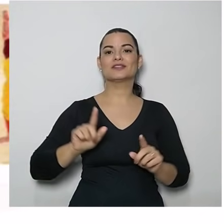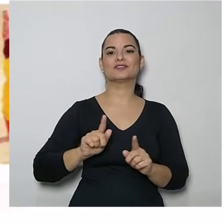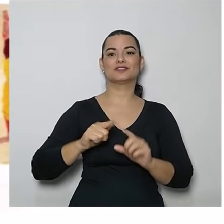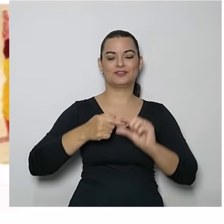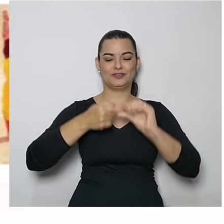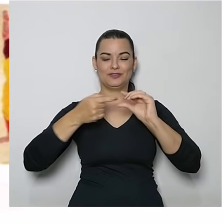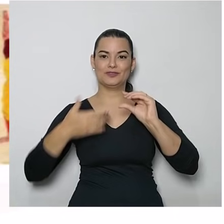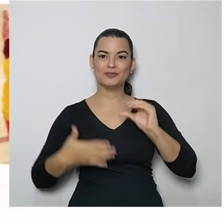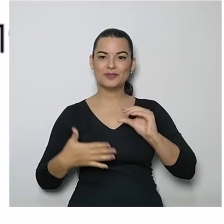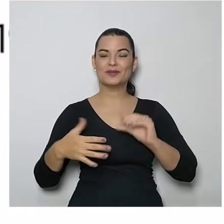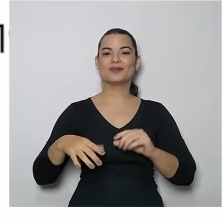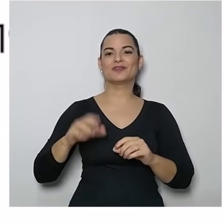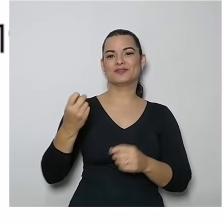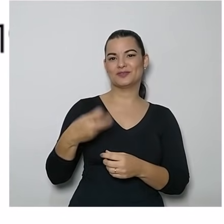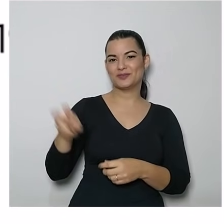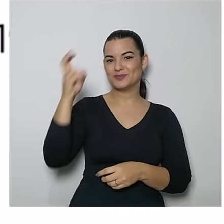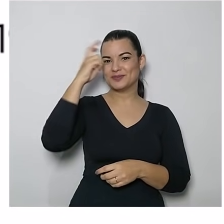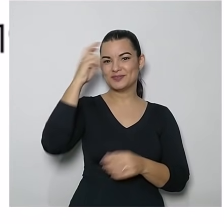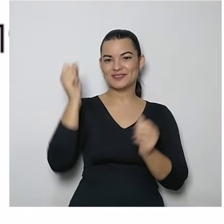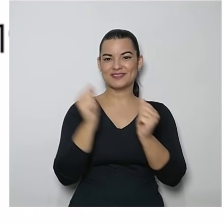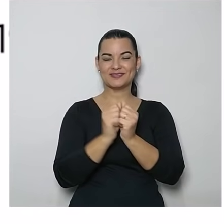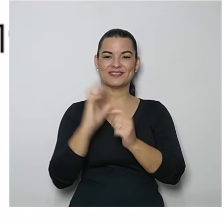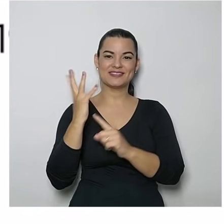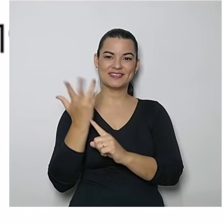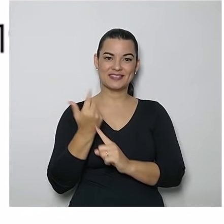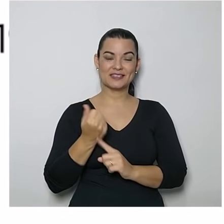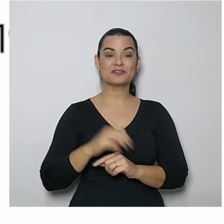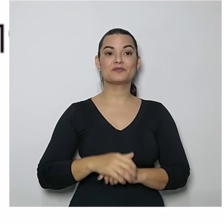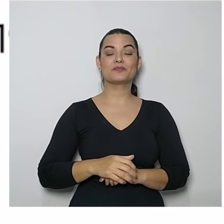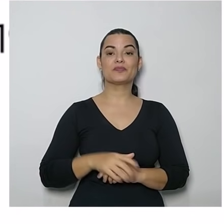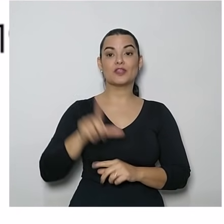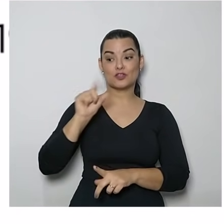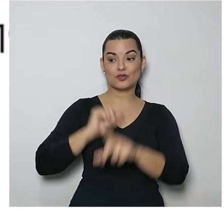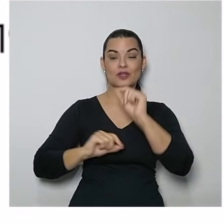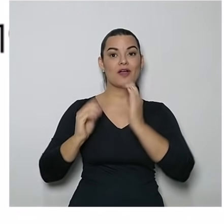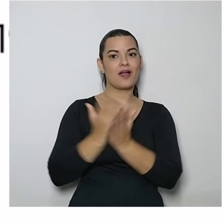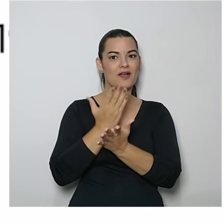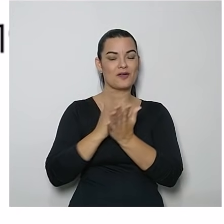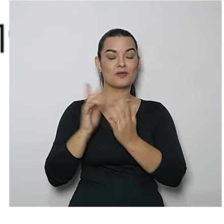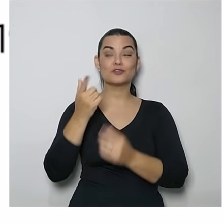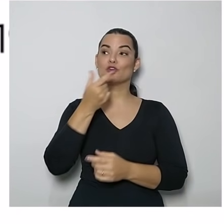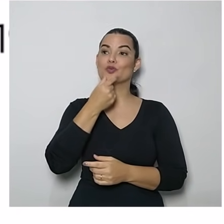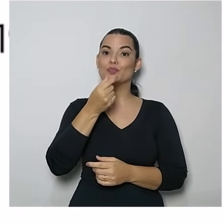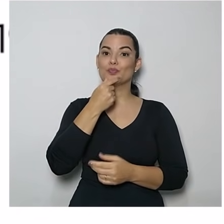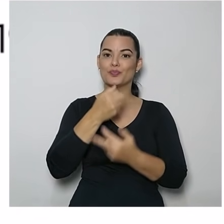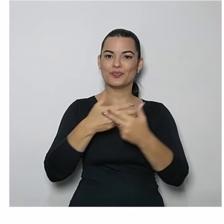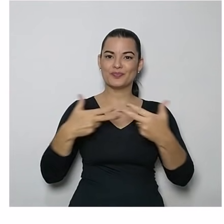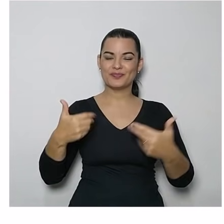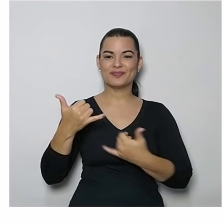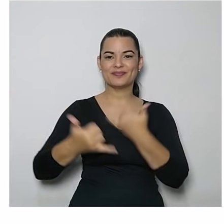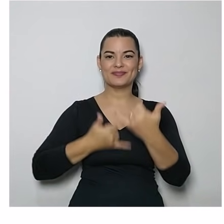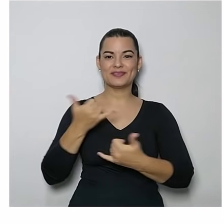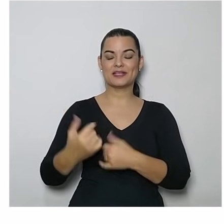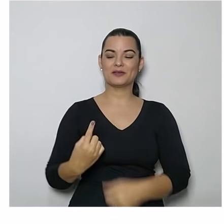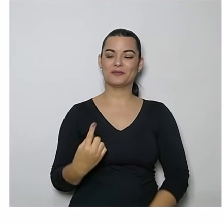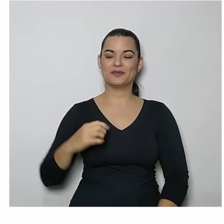e Arte. Selecionamos algumas obras para a gente observar. Meninos